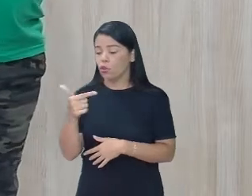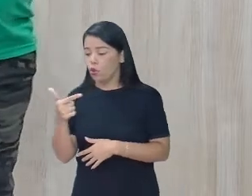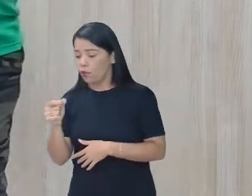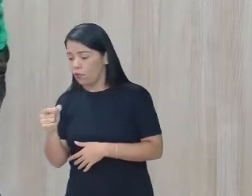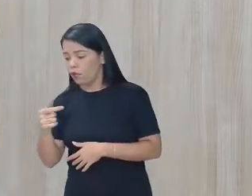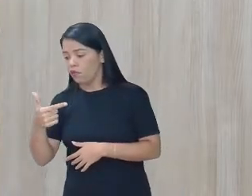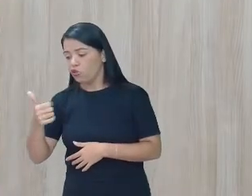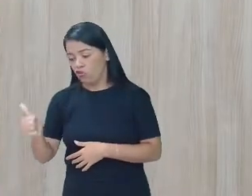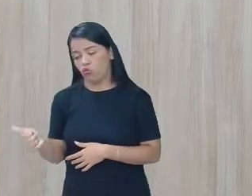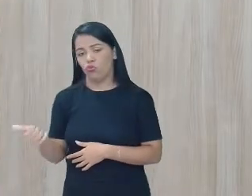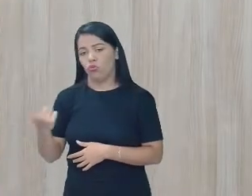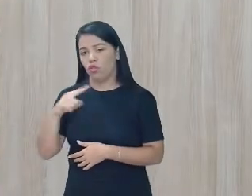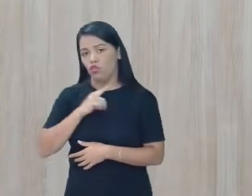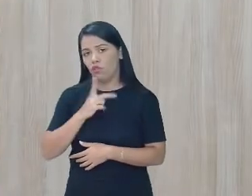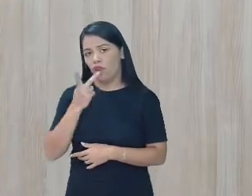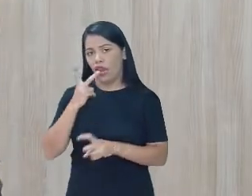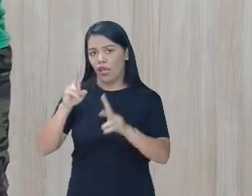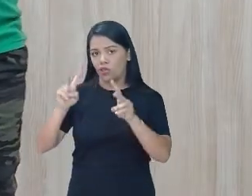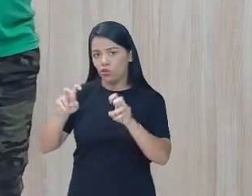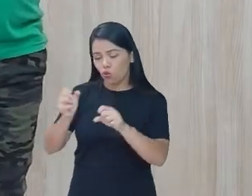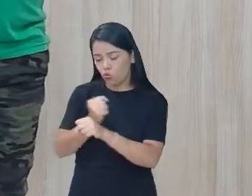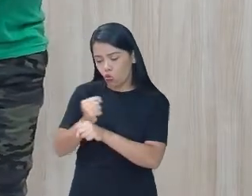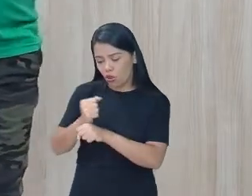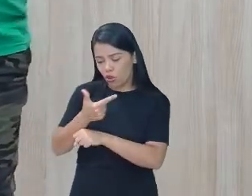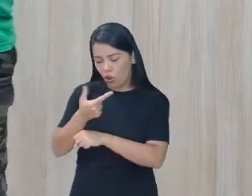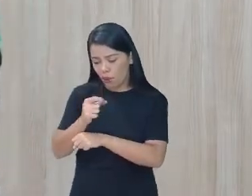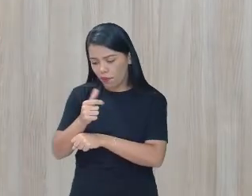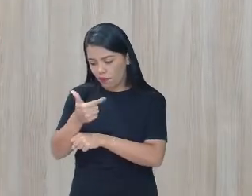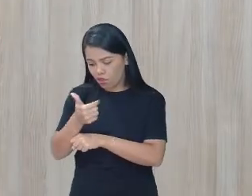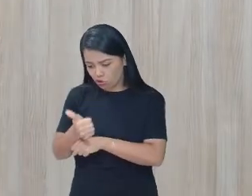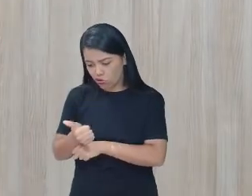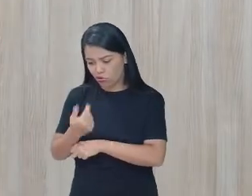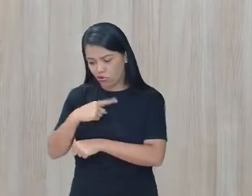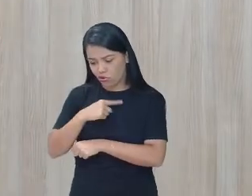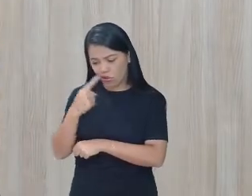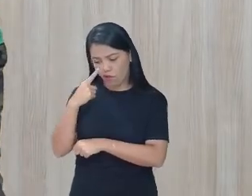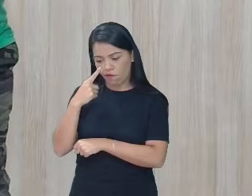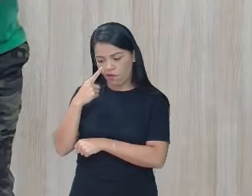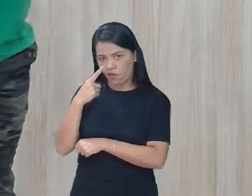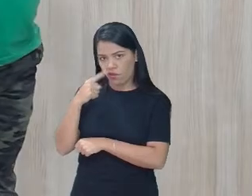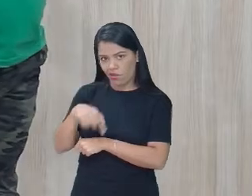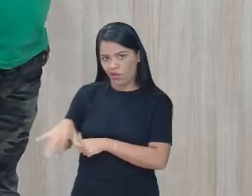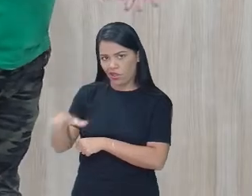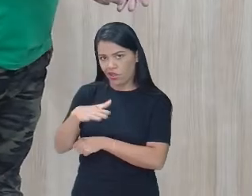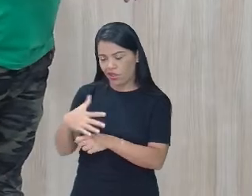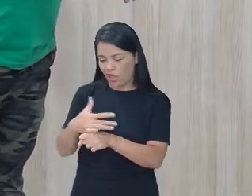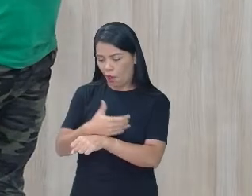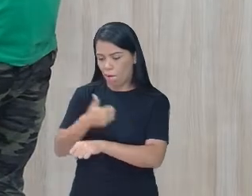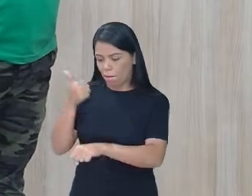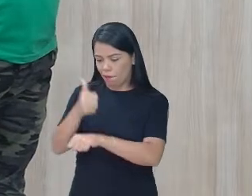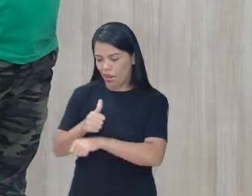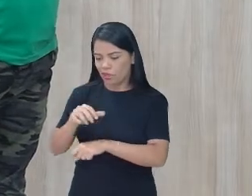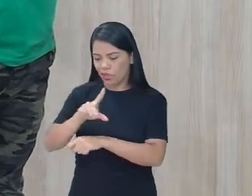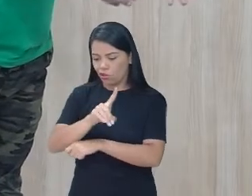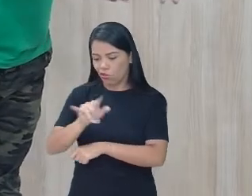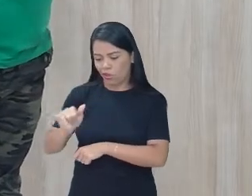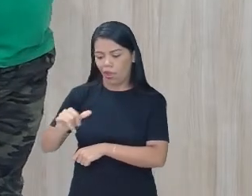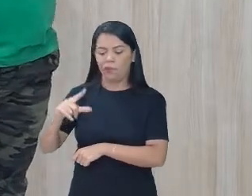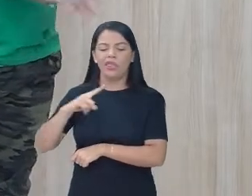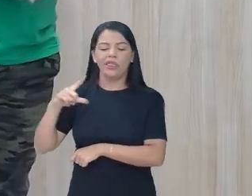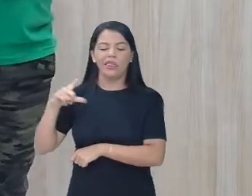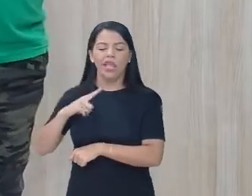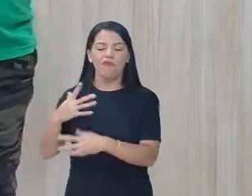e a gente falar sobre a Praça do Derby, a gente vai lembrar que no ano de 2021, na Praça do Derby, ocorreram